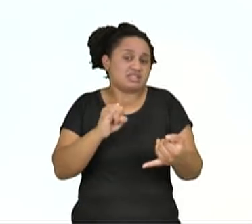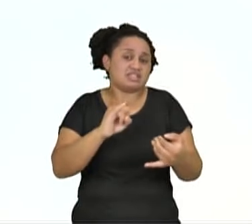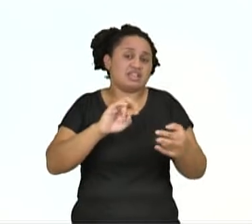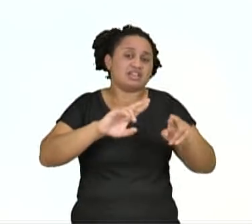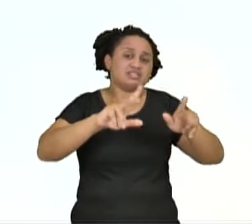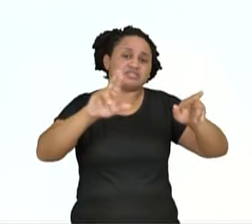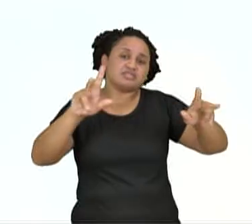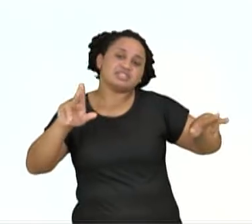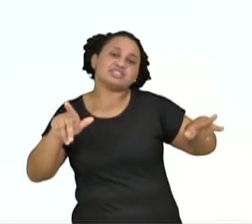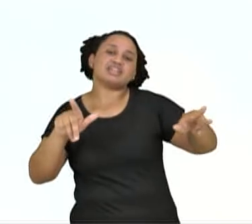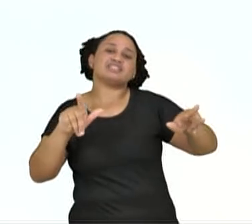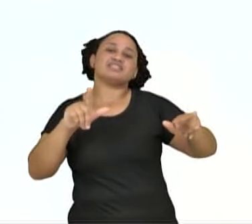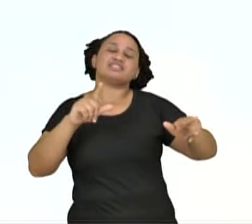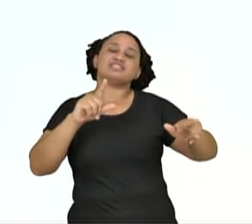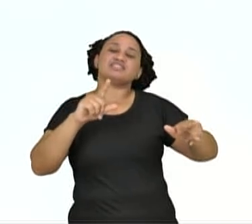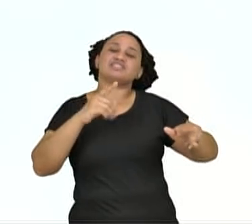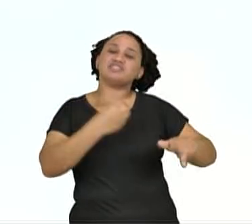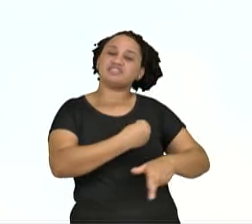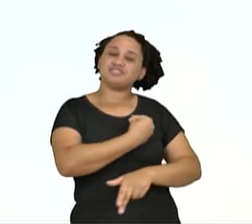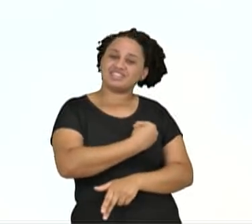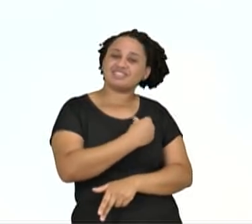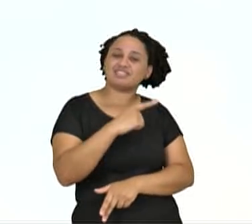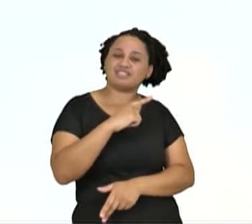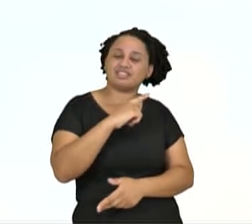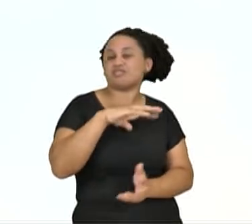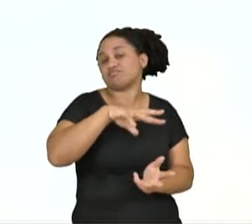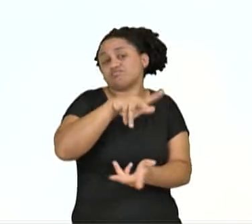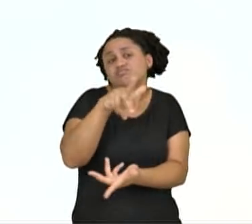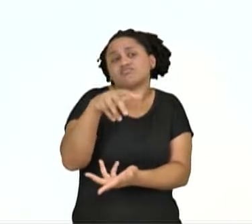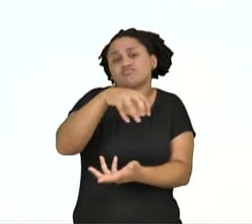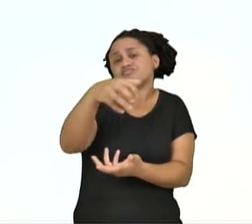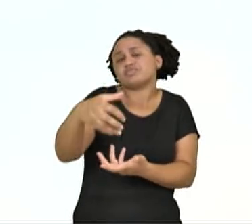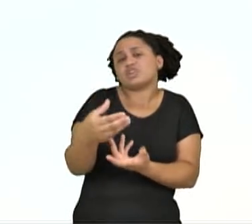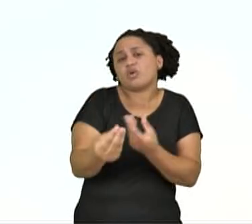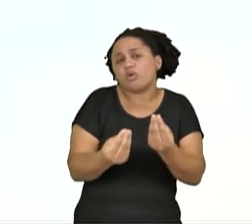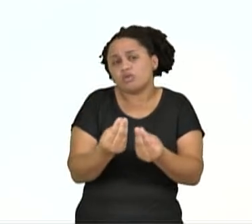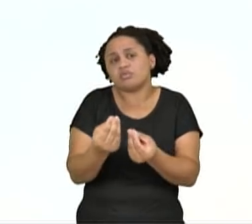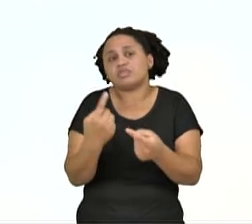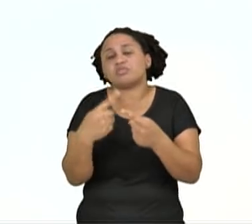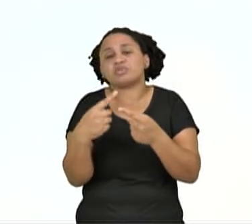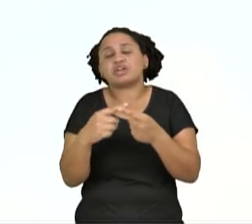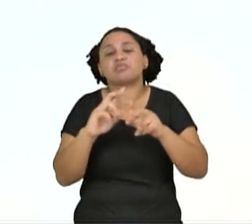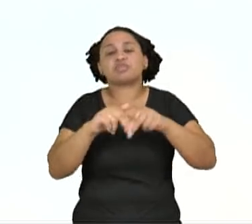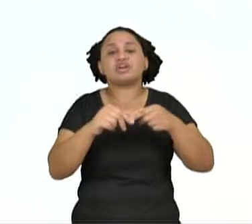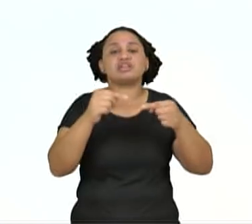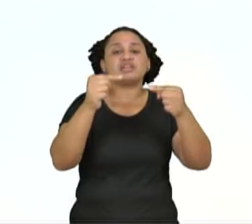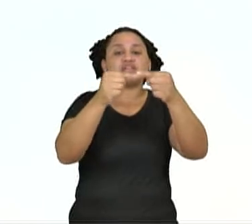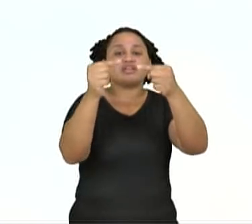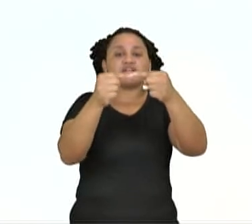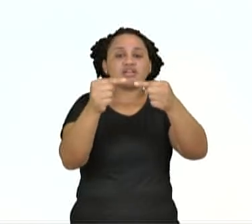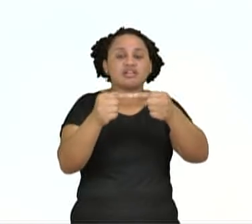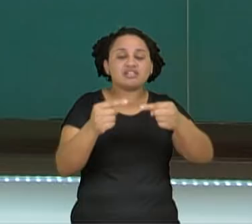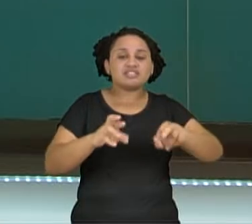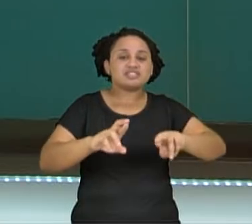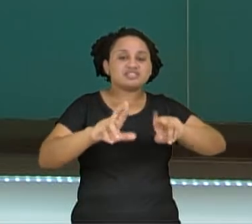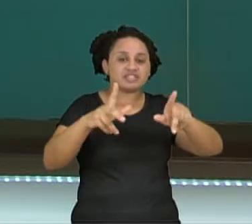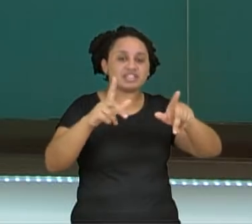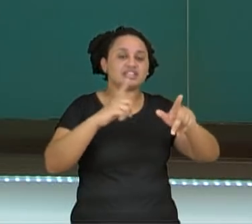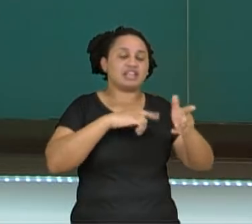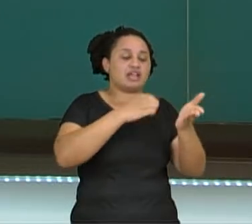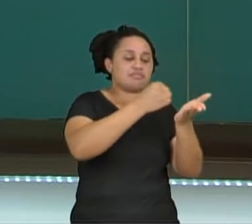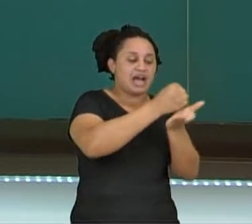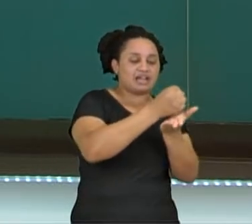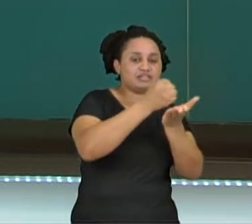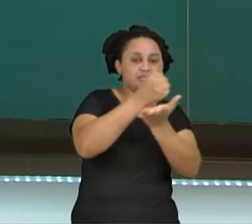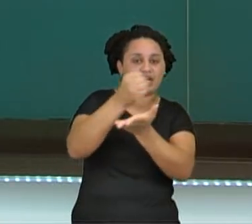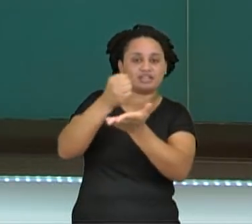que a gente tem no planeta? Isso se dá pela combinação diferente. Né? Então, você vai combinando as bases de forma